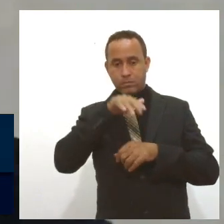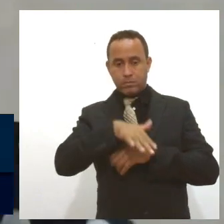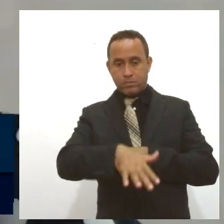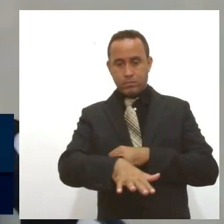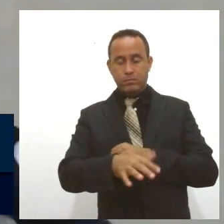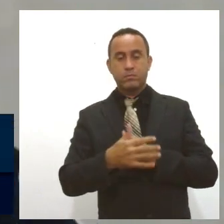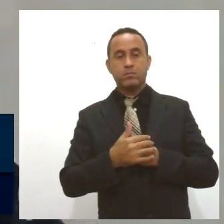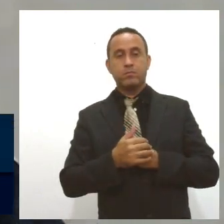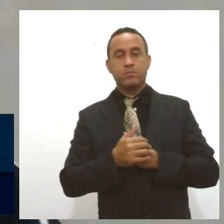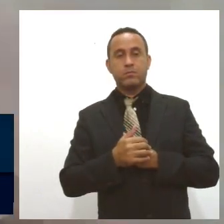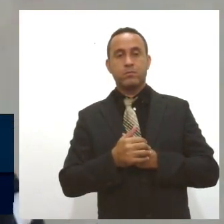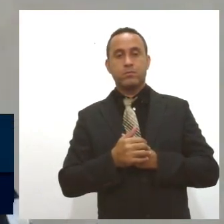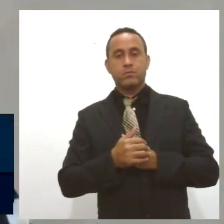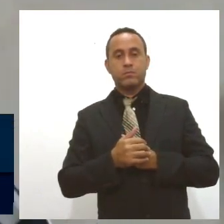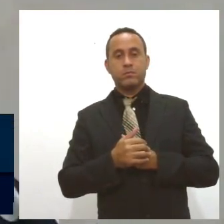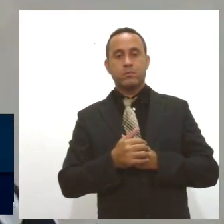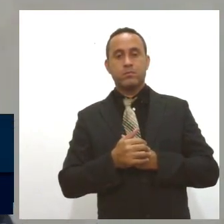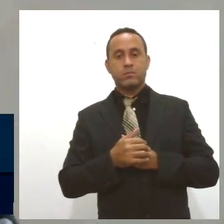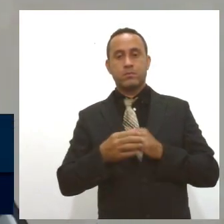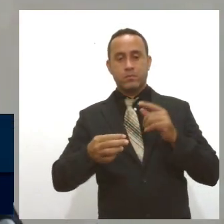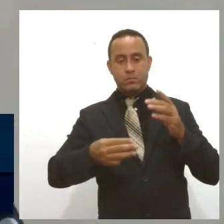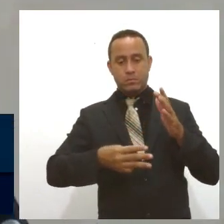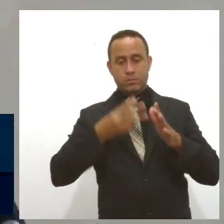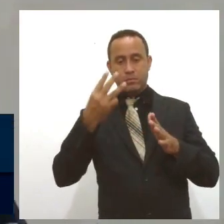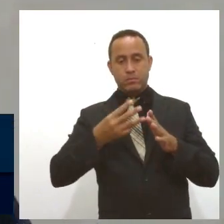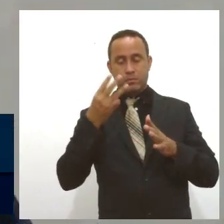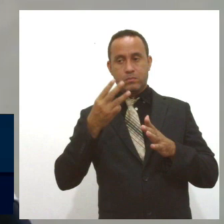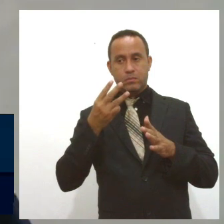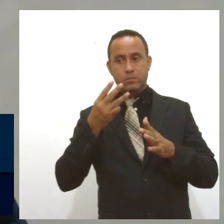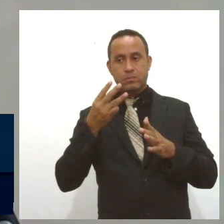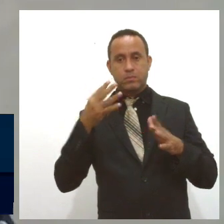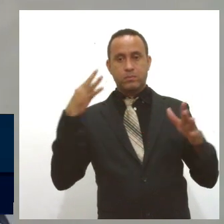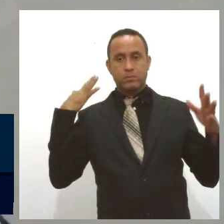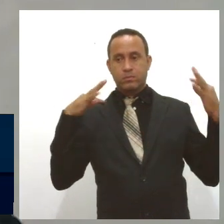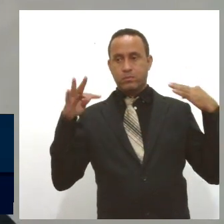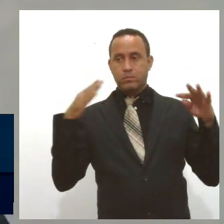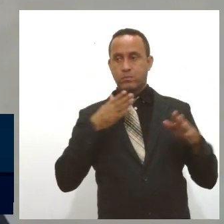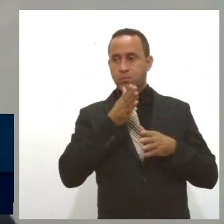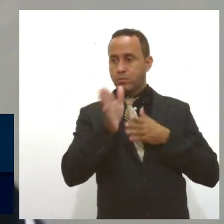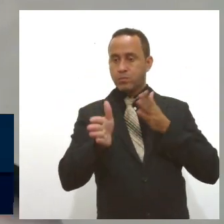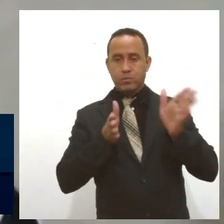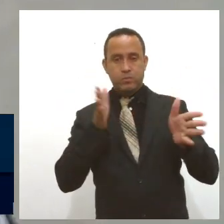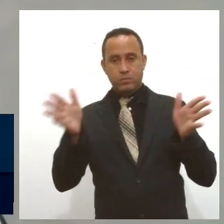Francisco com a terceira expedição científica, né, onde